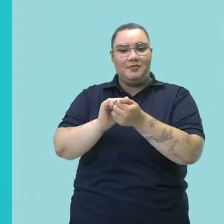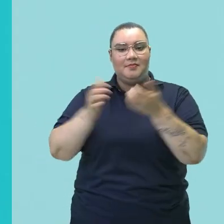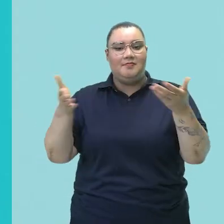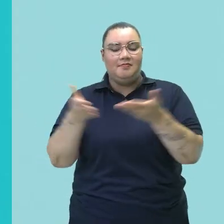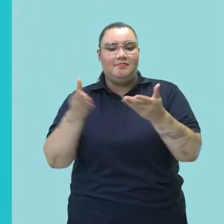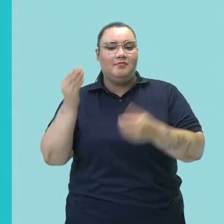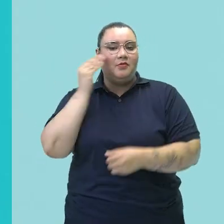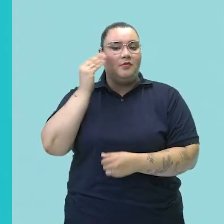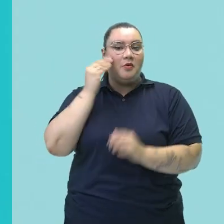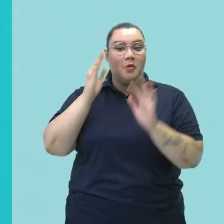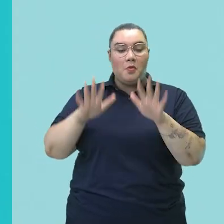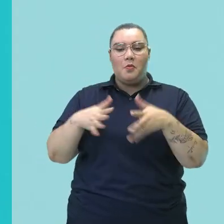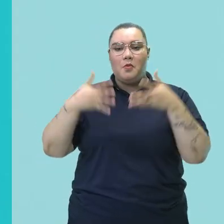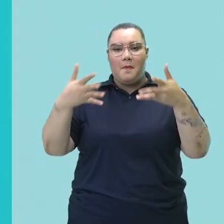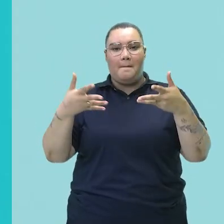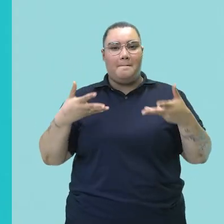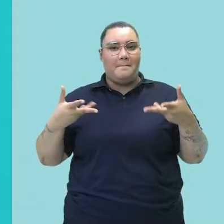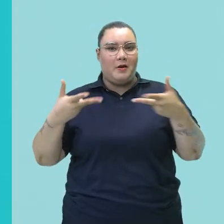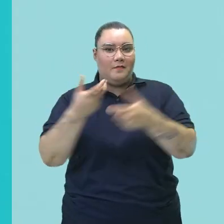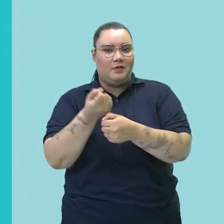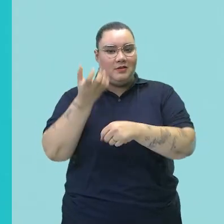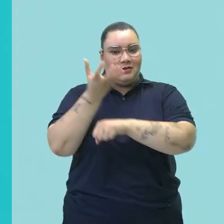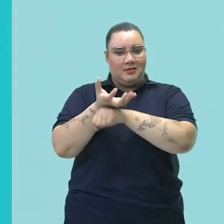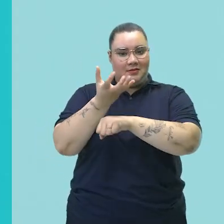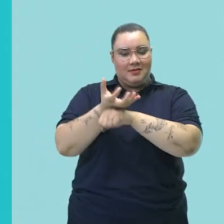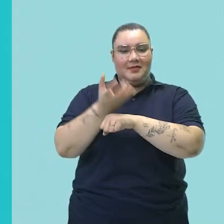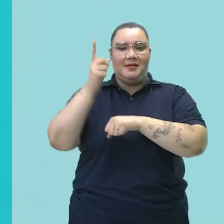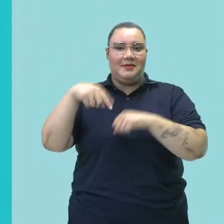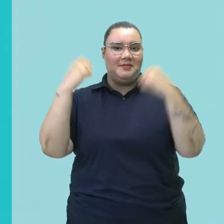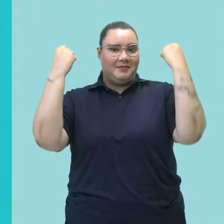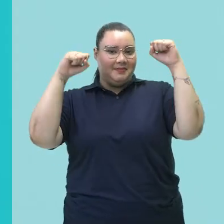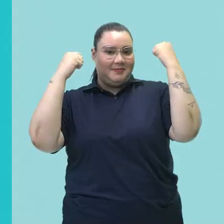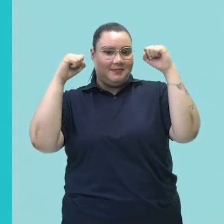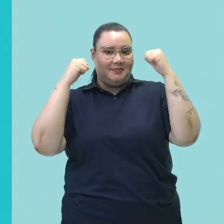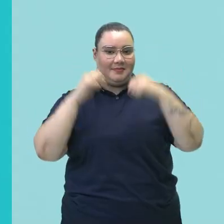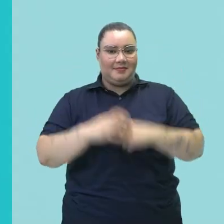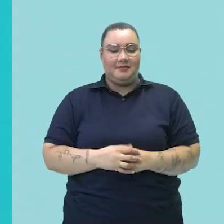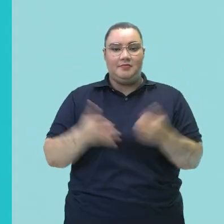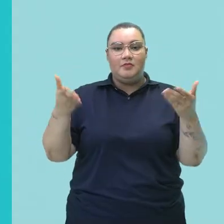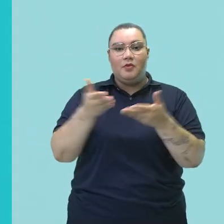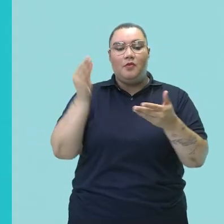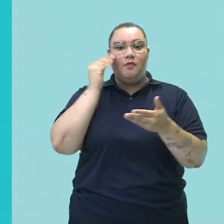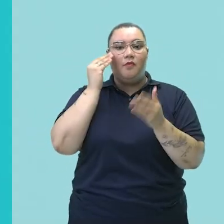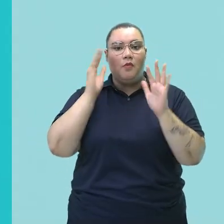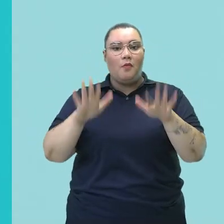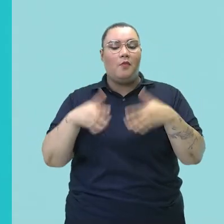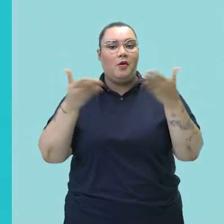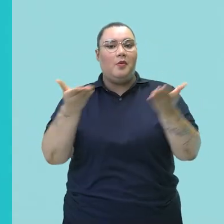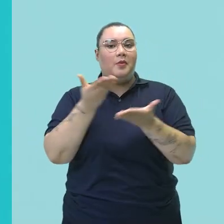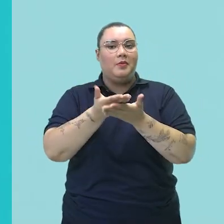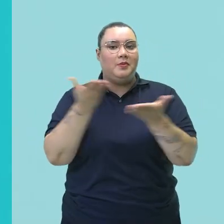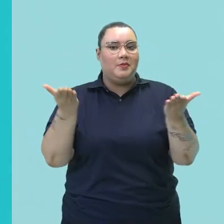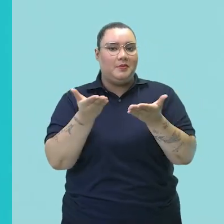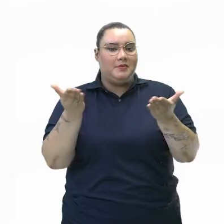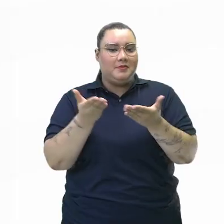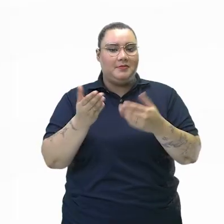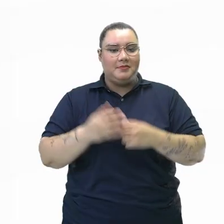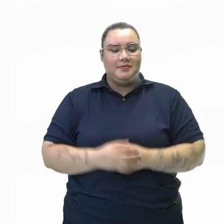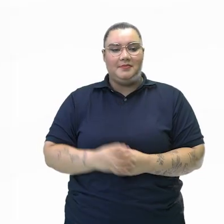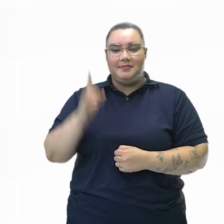nós explorarmos essa fantástica disciplina que é Educação Física. Vamos ver qual será a nossa aula de